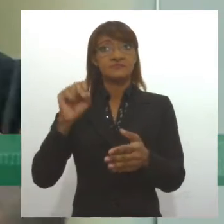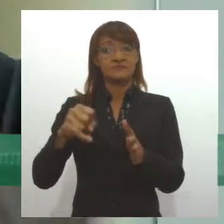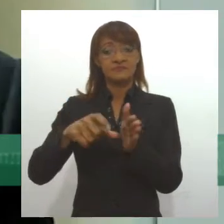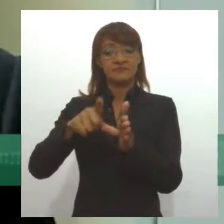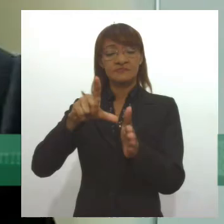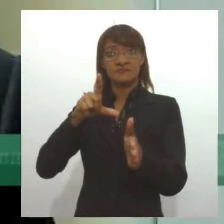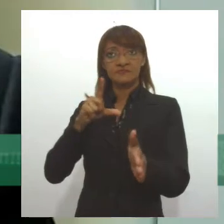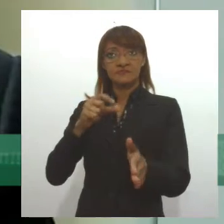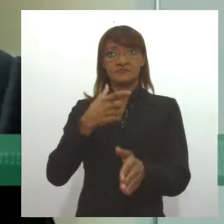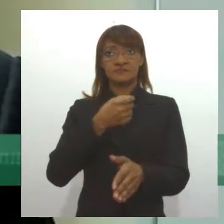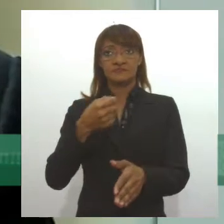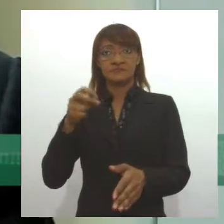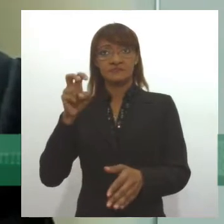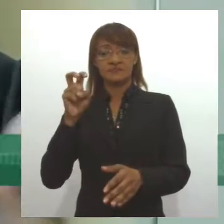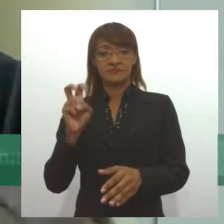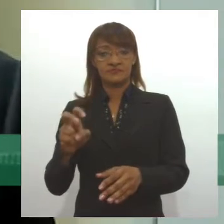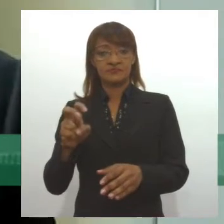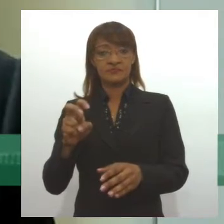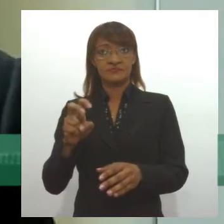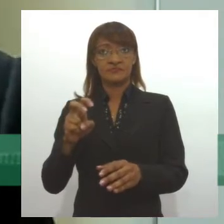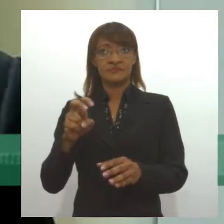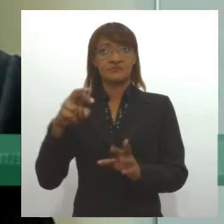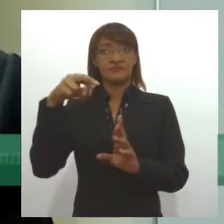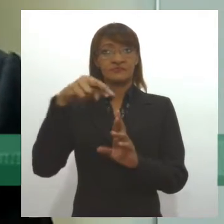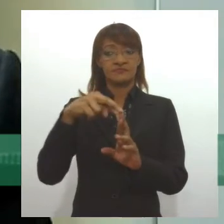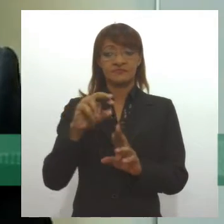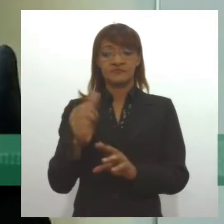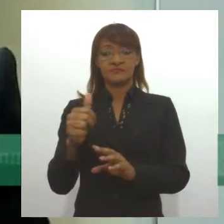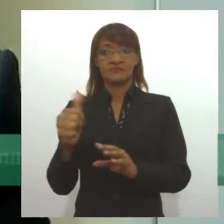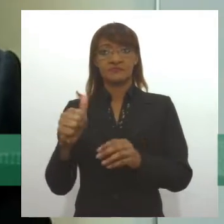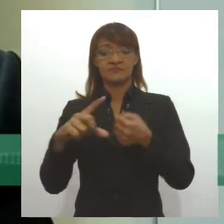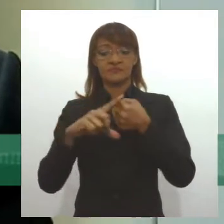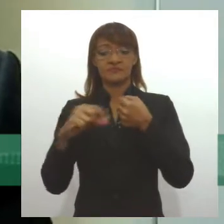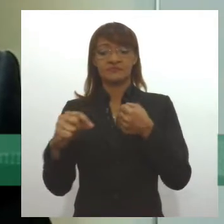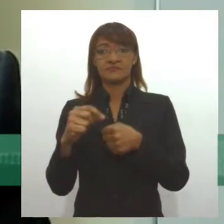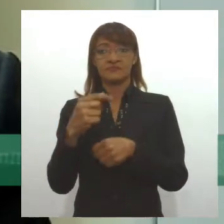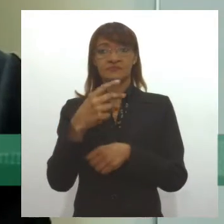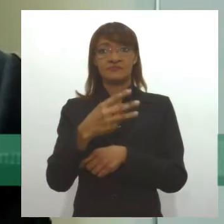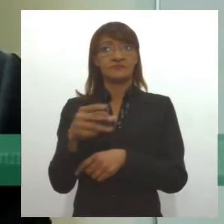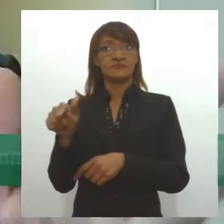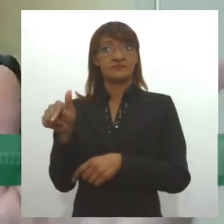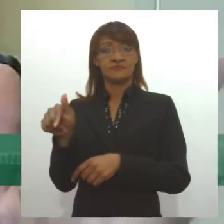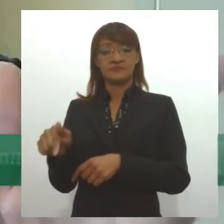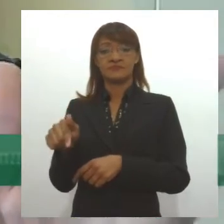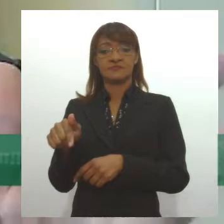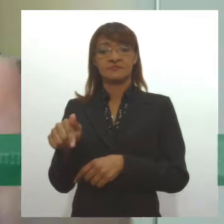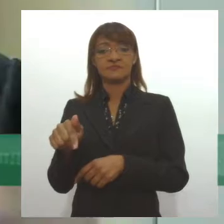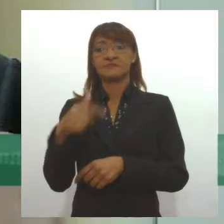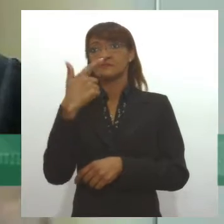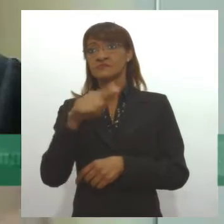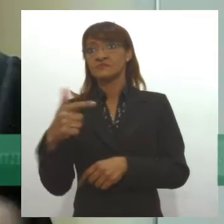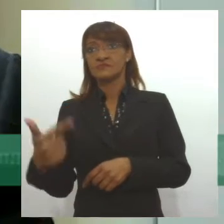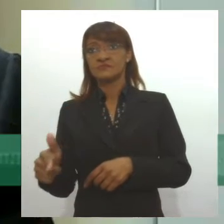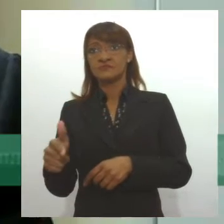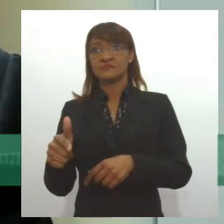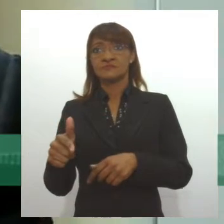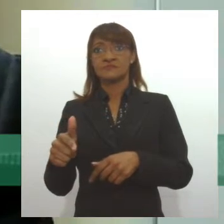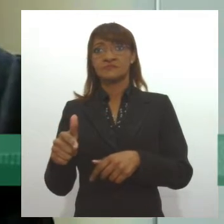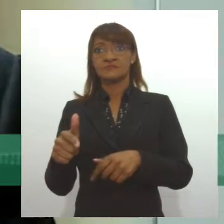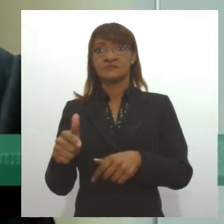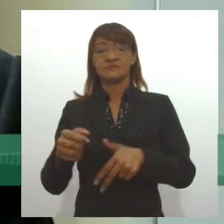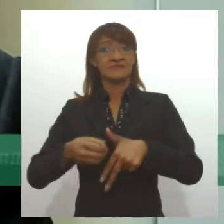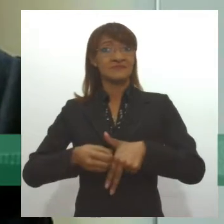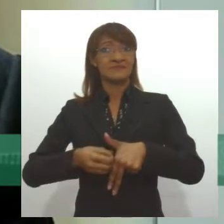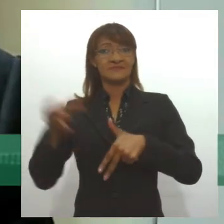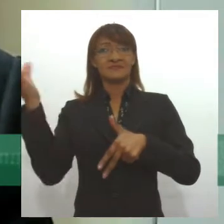no seu parágrafo 11 do artigo 37, com certeza não tínhamos jogado bilhões de reais pela janela